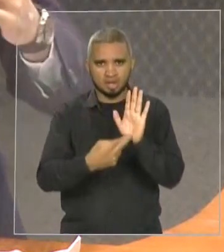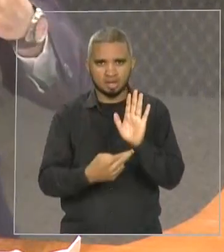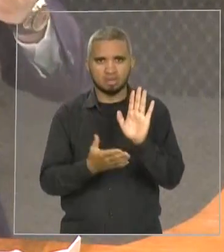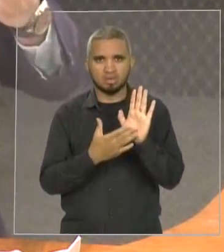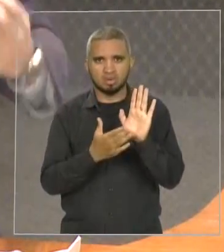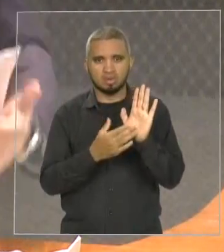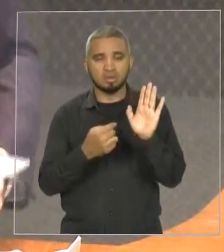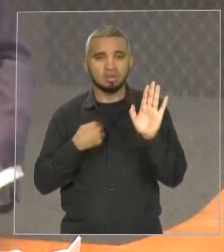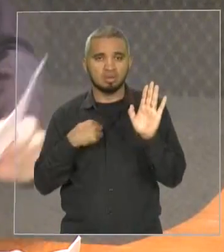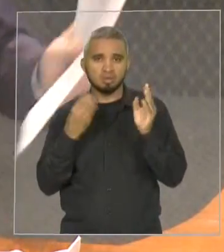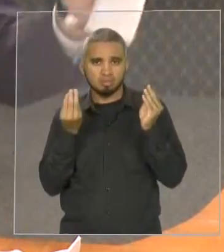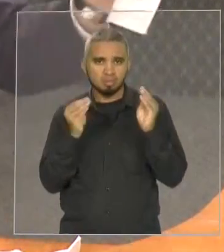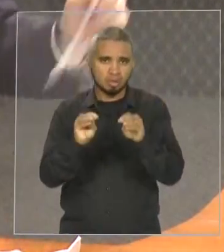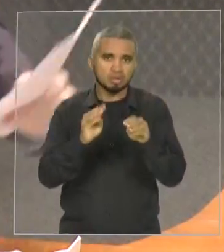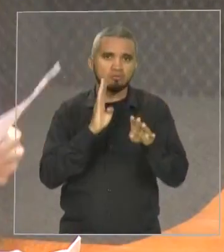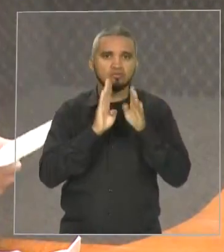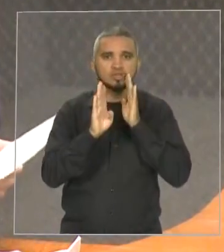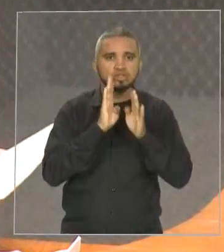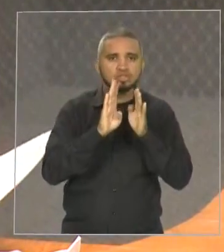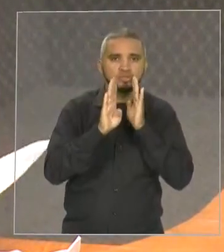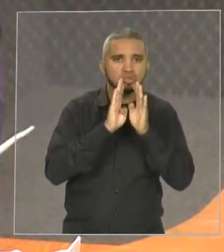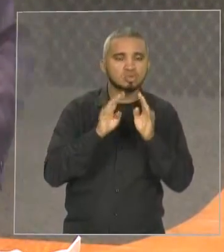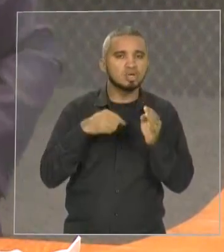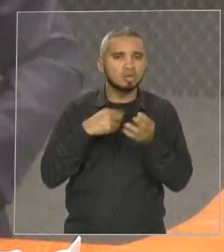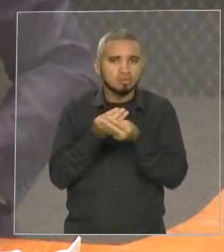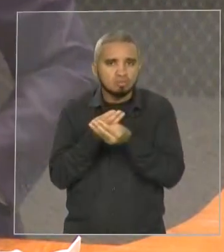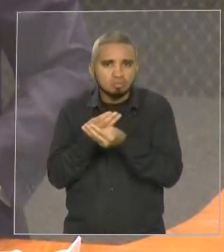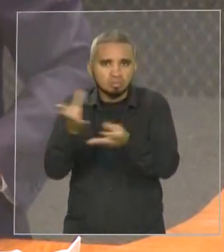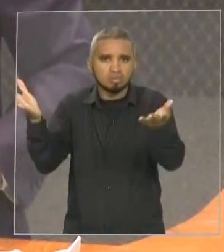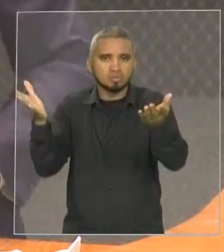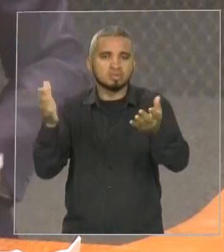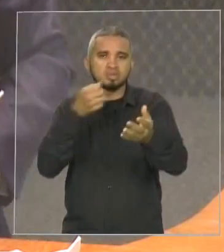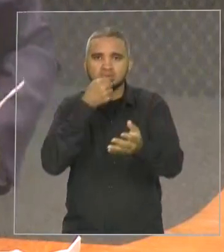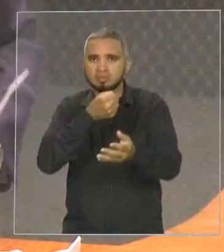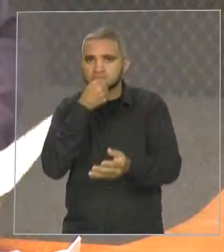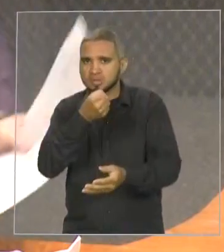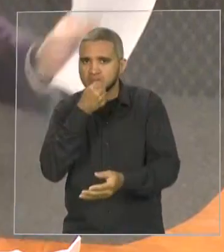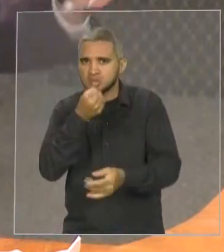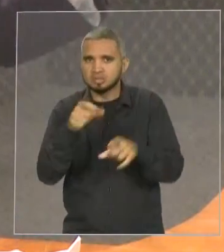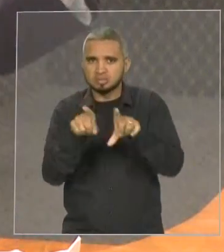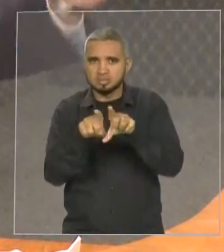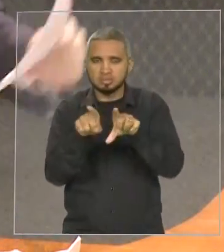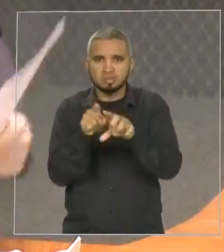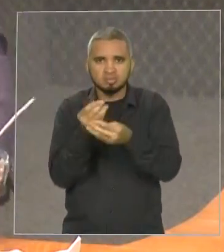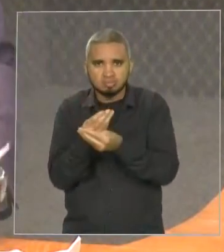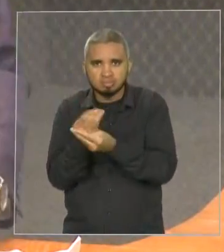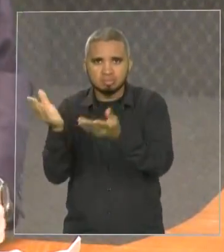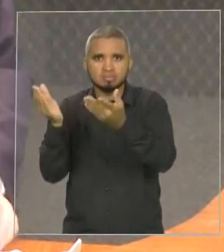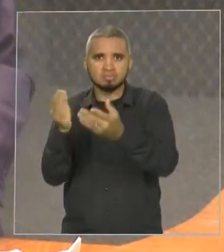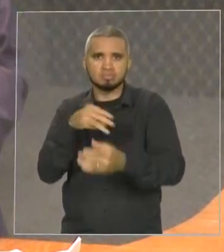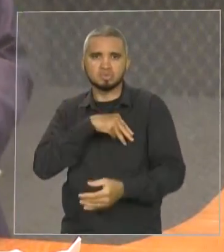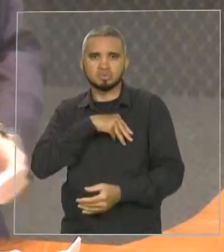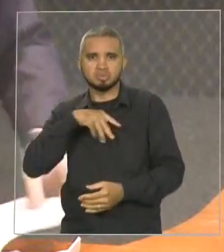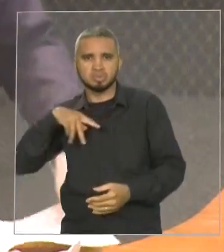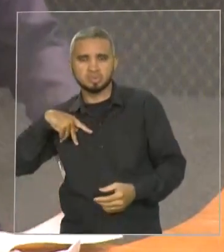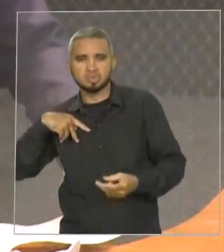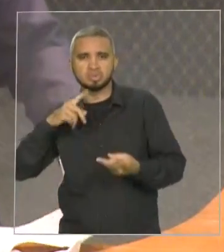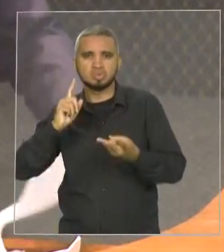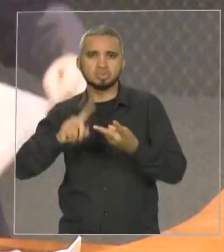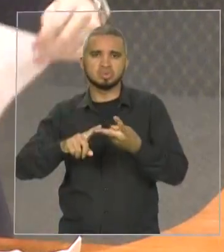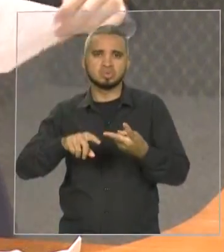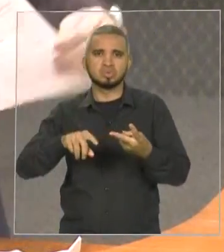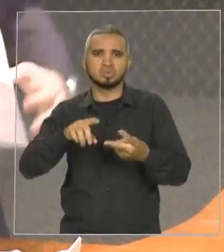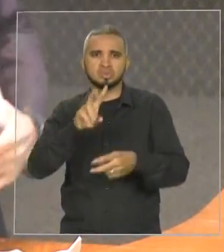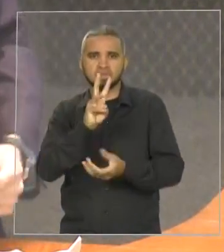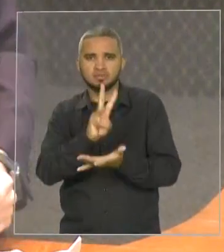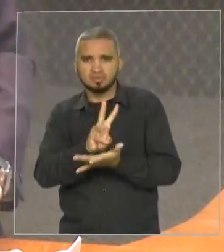Facebook, entregarei a toda a imprensa do Estado do Maranhão e as autoridades para que tomem as providências em relação ao que aconteceu